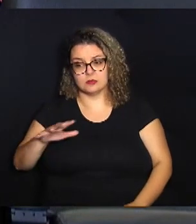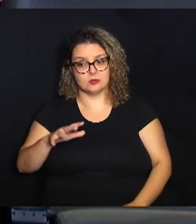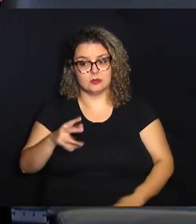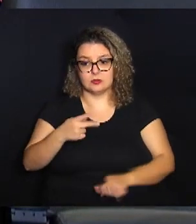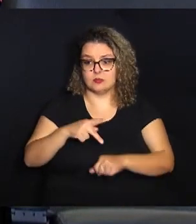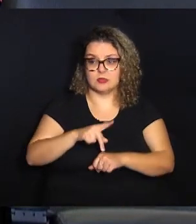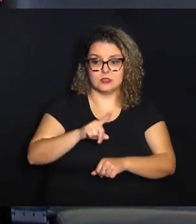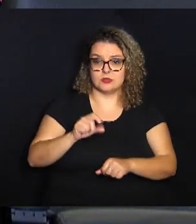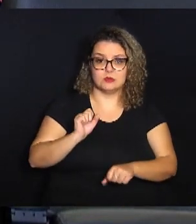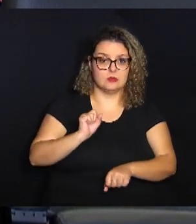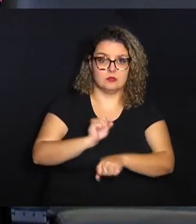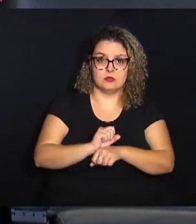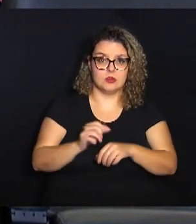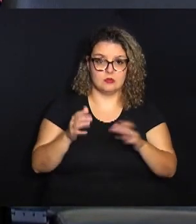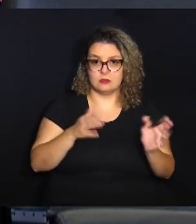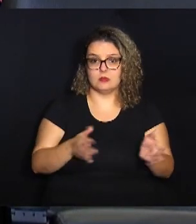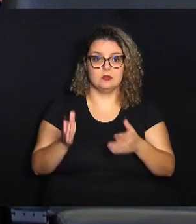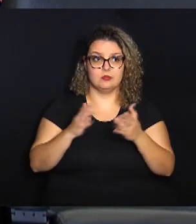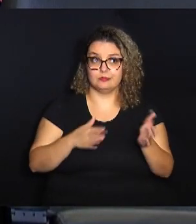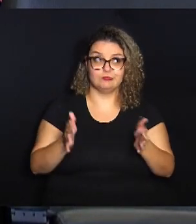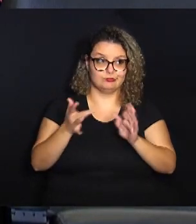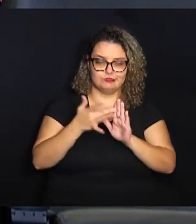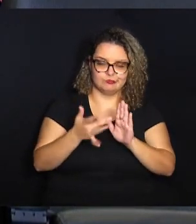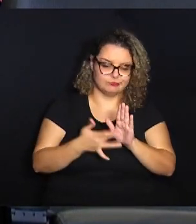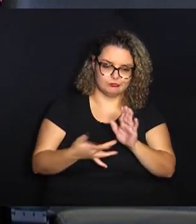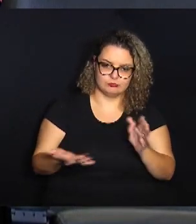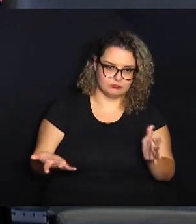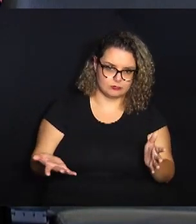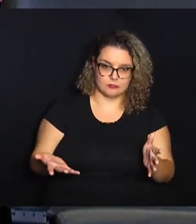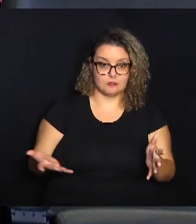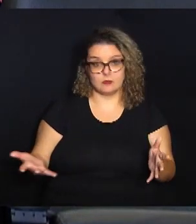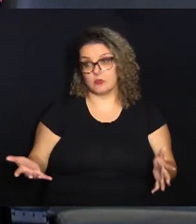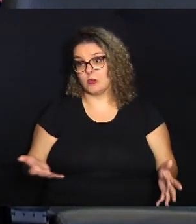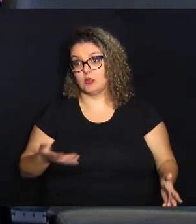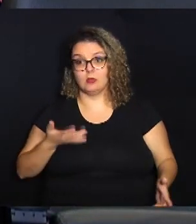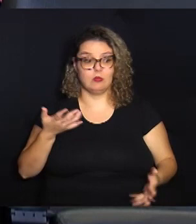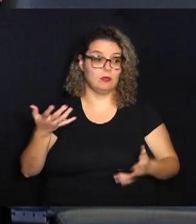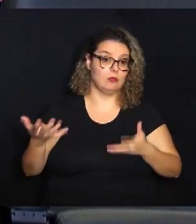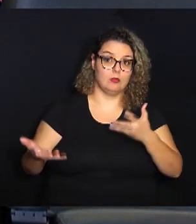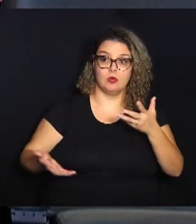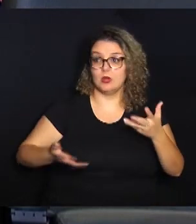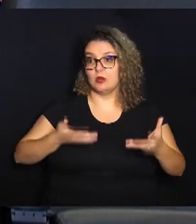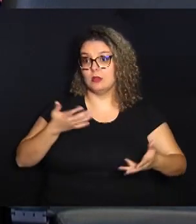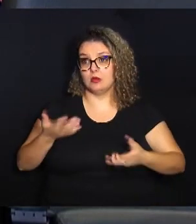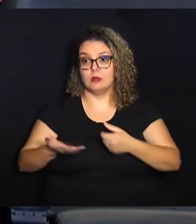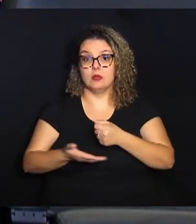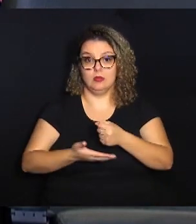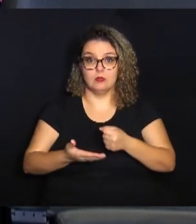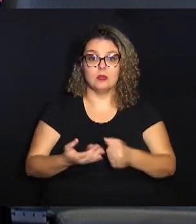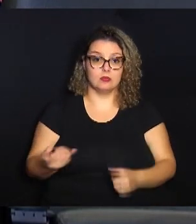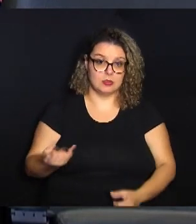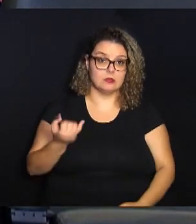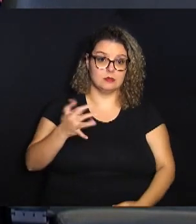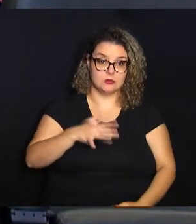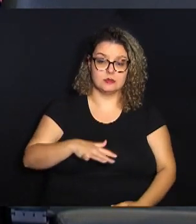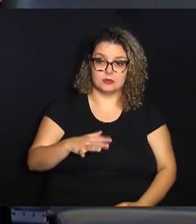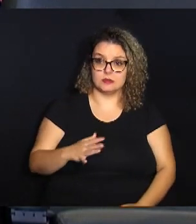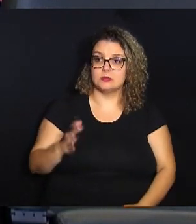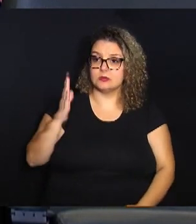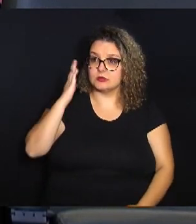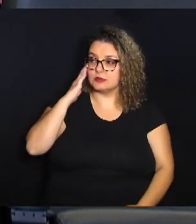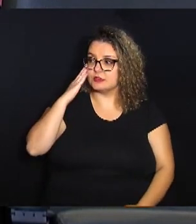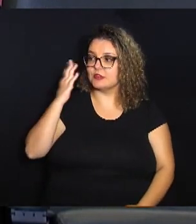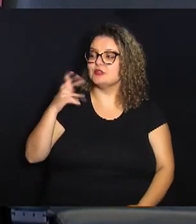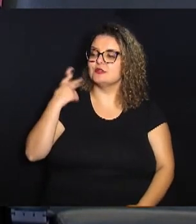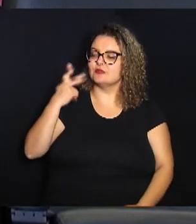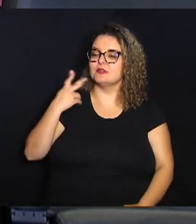não para de produzir essas pautas, né, que estimulam aí, né, uma base importante deles.